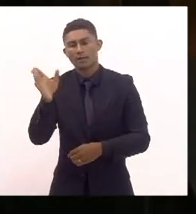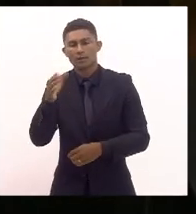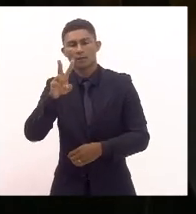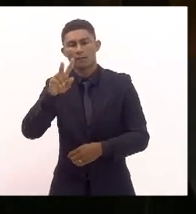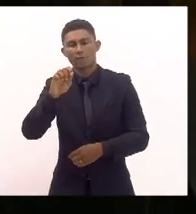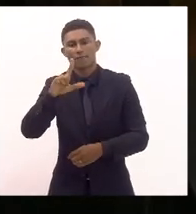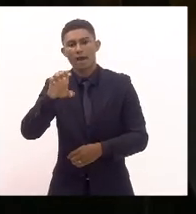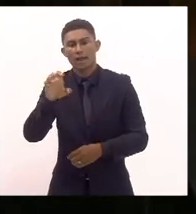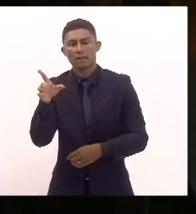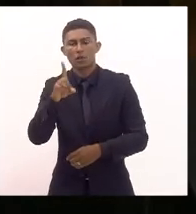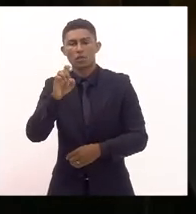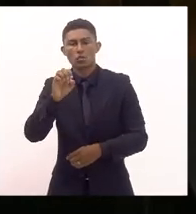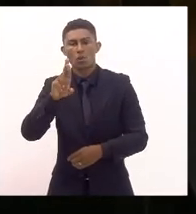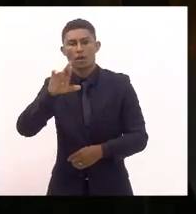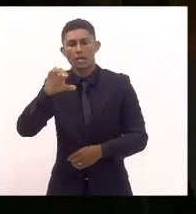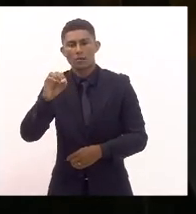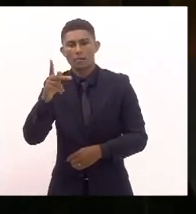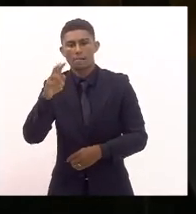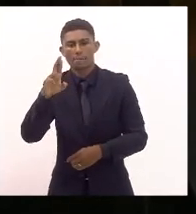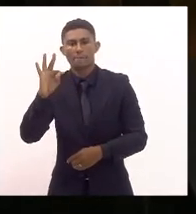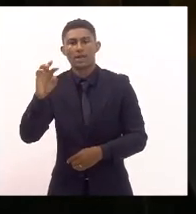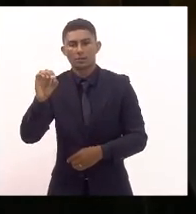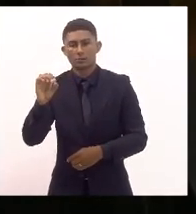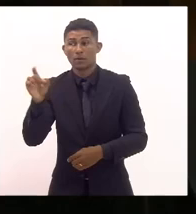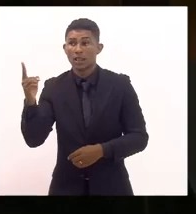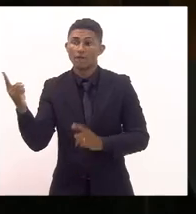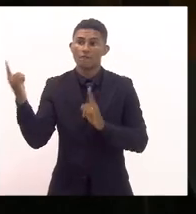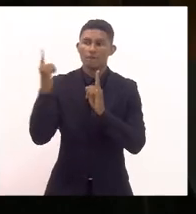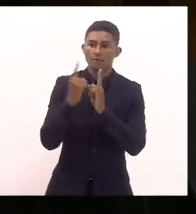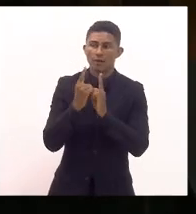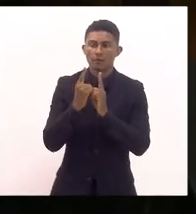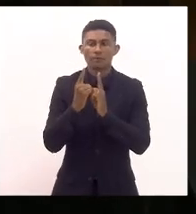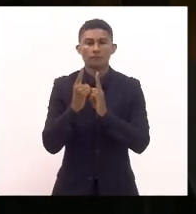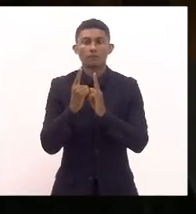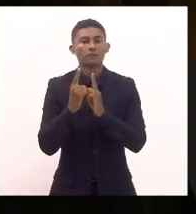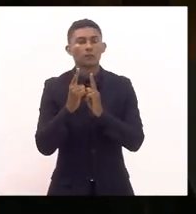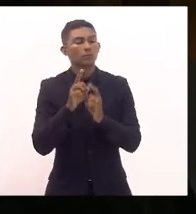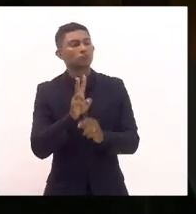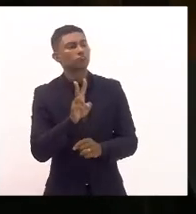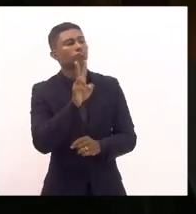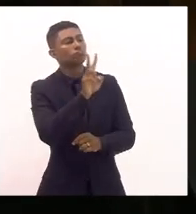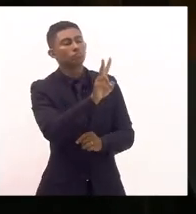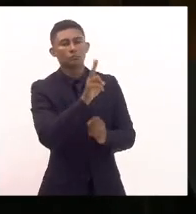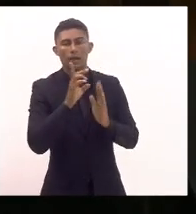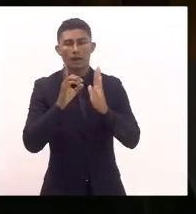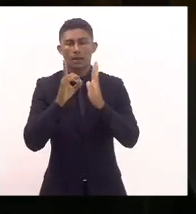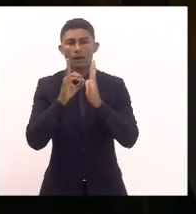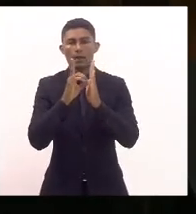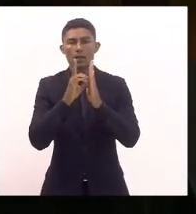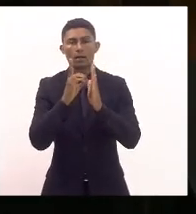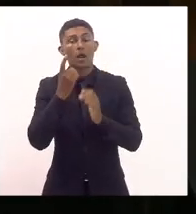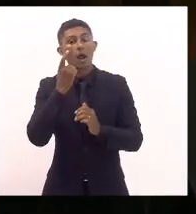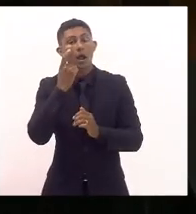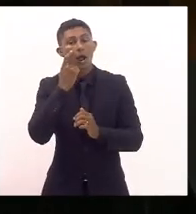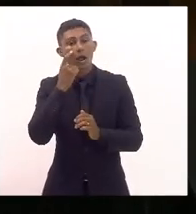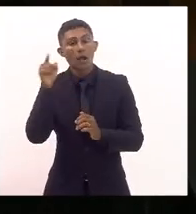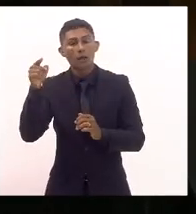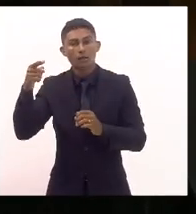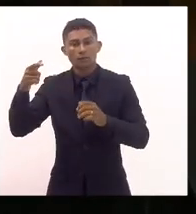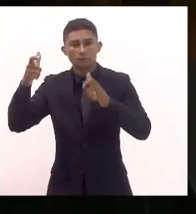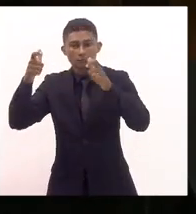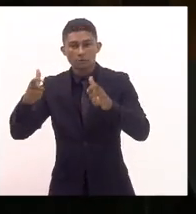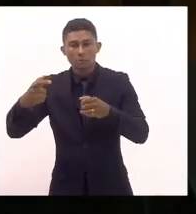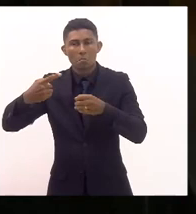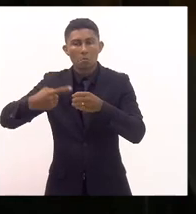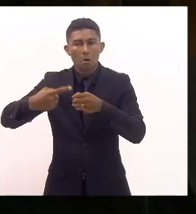veio para que a gente pudesse ir ao detran e buscar melhorias para aquele município